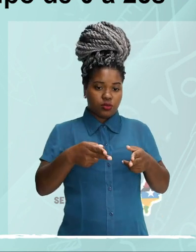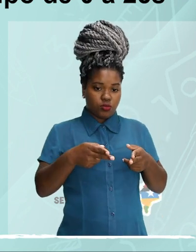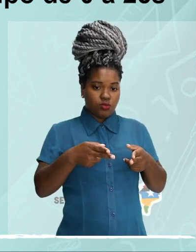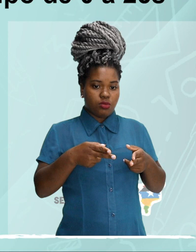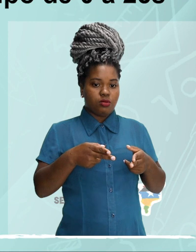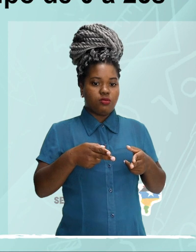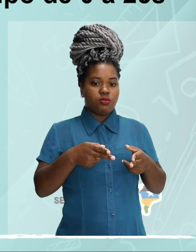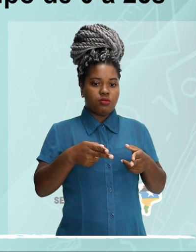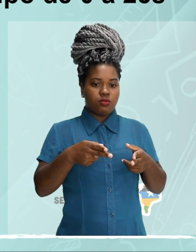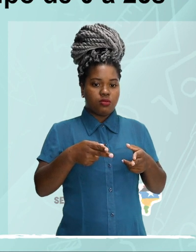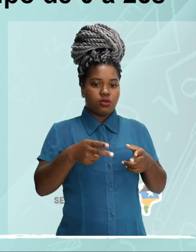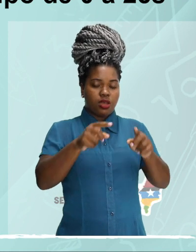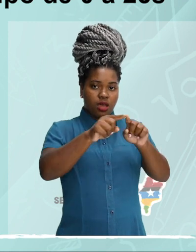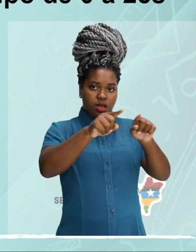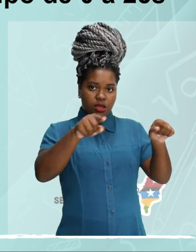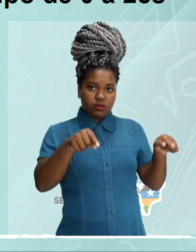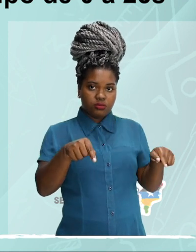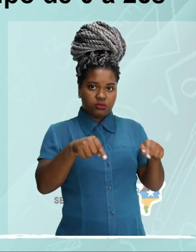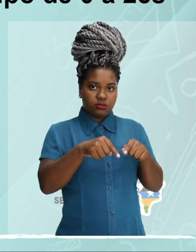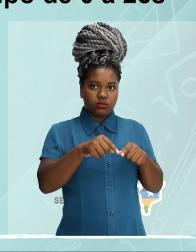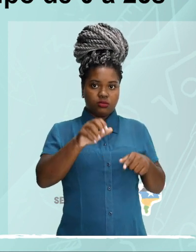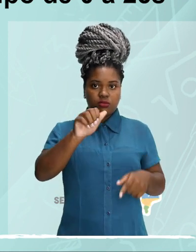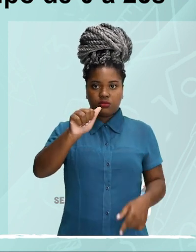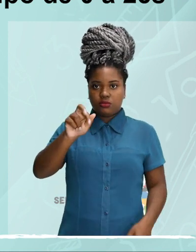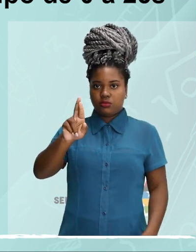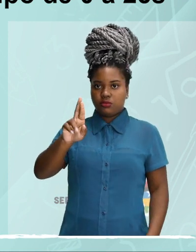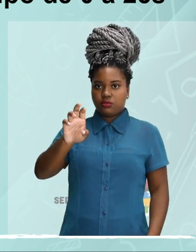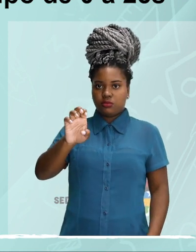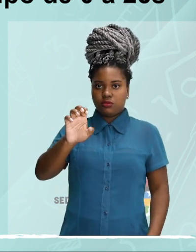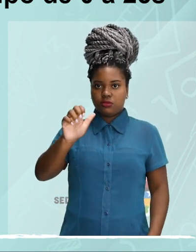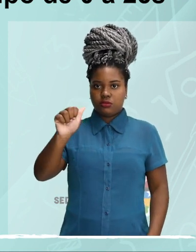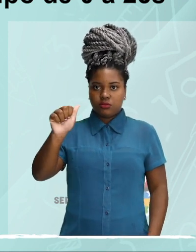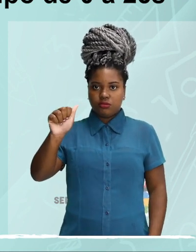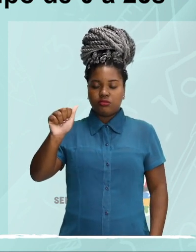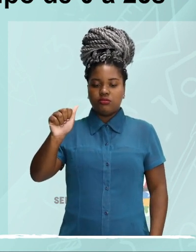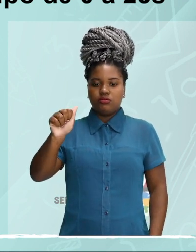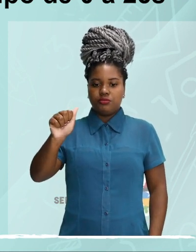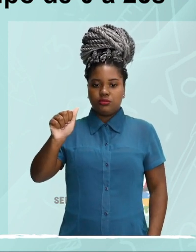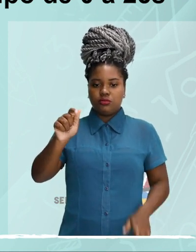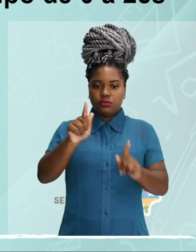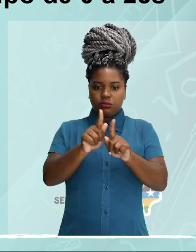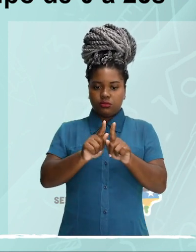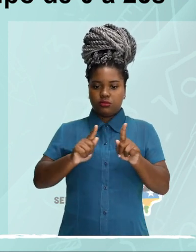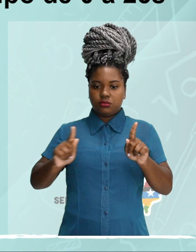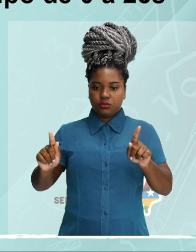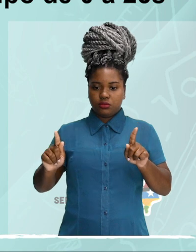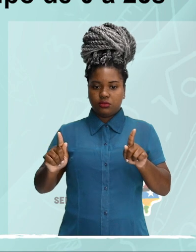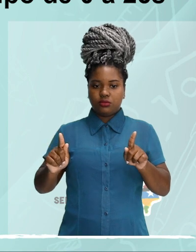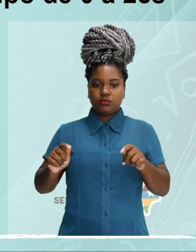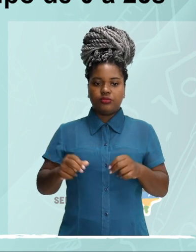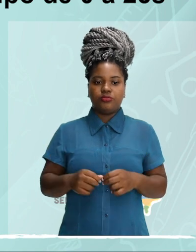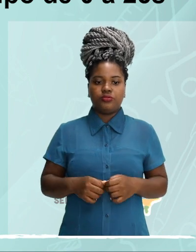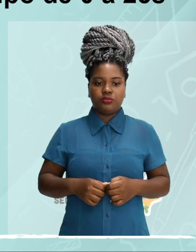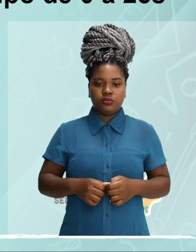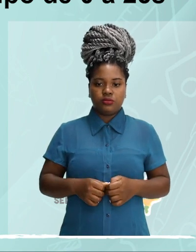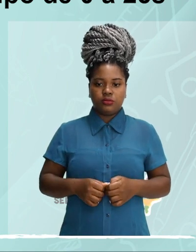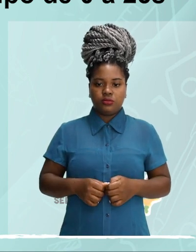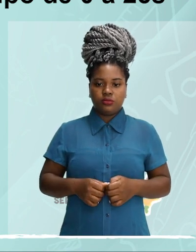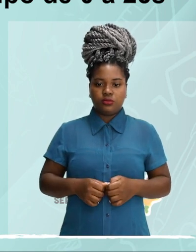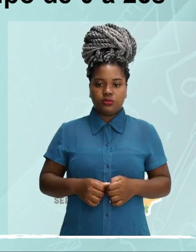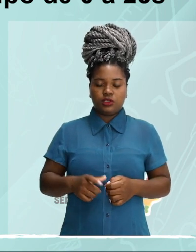à área do gráfico. Então, ele está pedindo, né, a intensidade da força constante que produz o